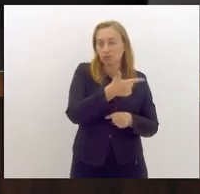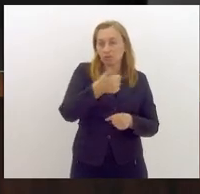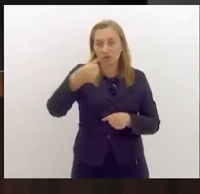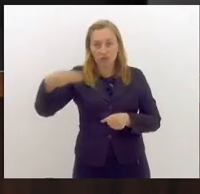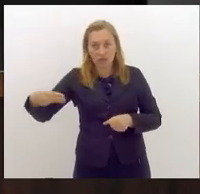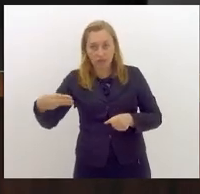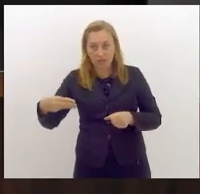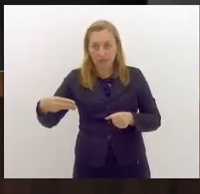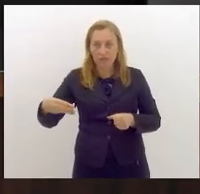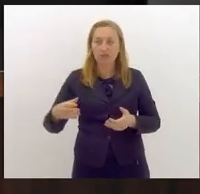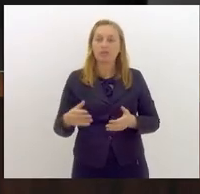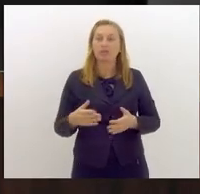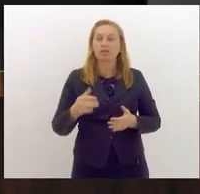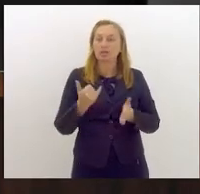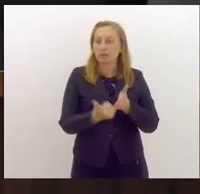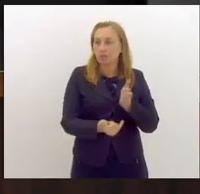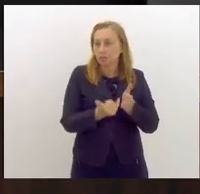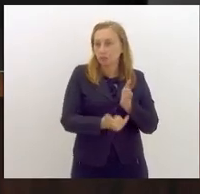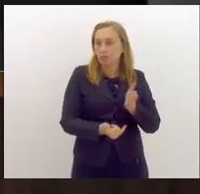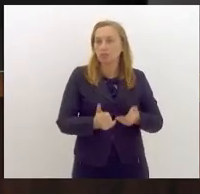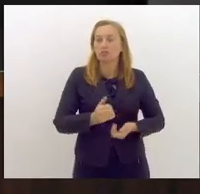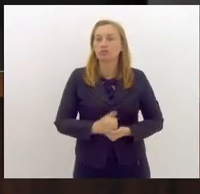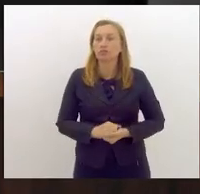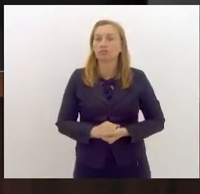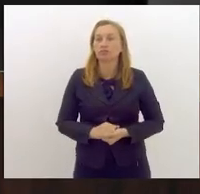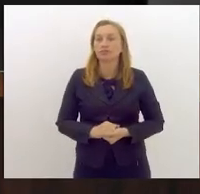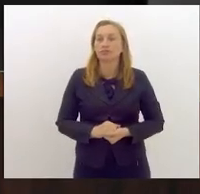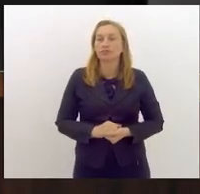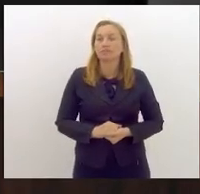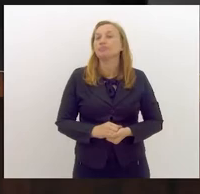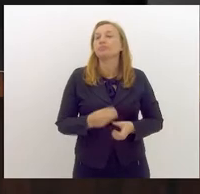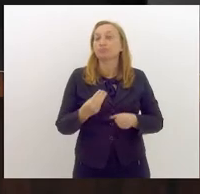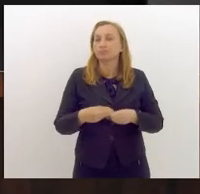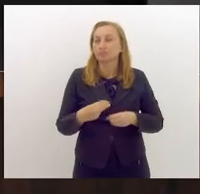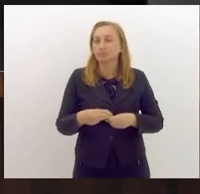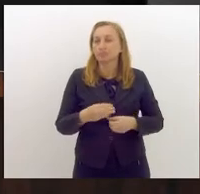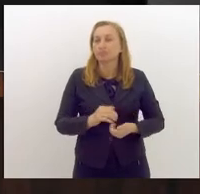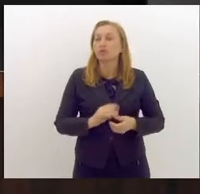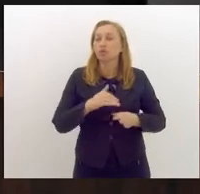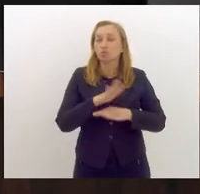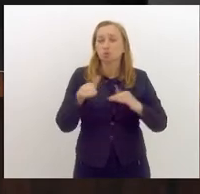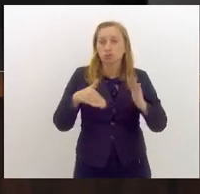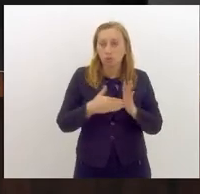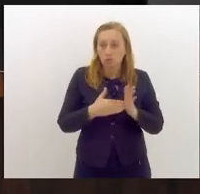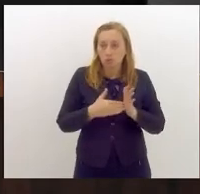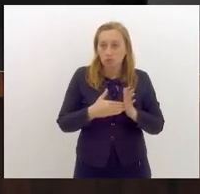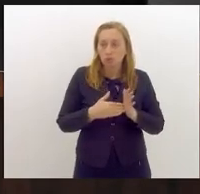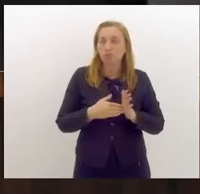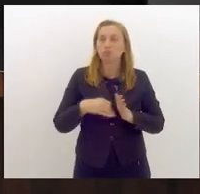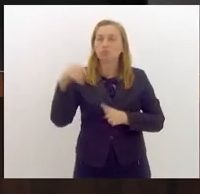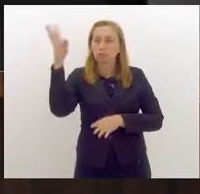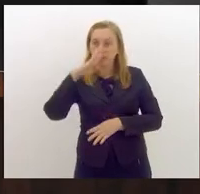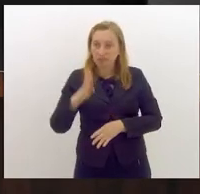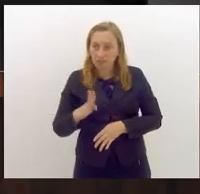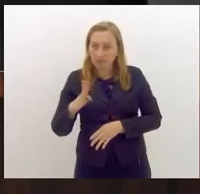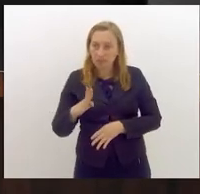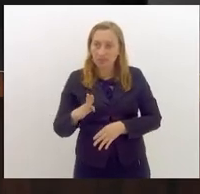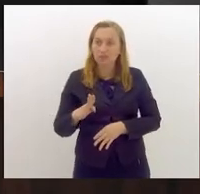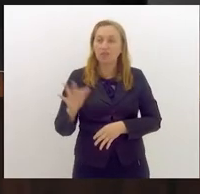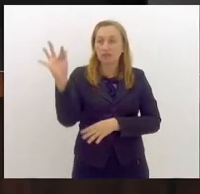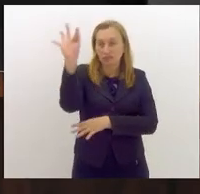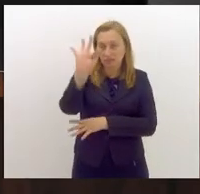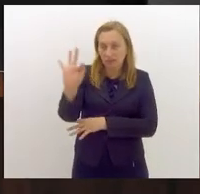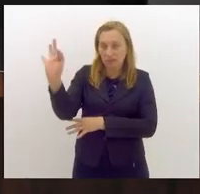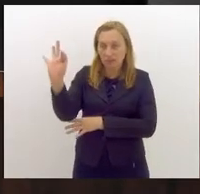questão do Imposto de Renda os municípios todos os municípios do Brasil e todos os as unidades da